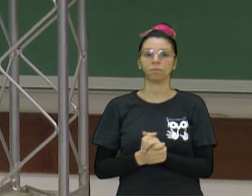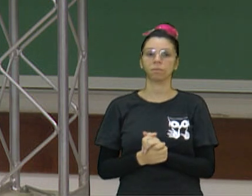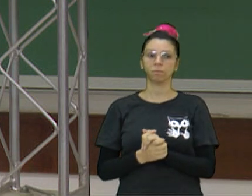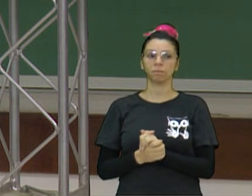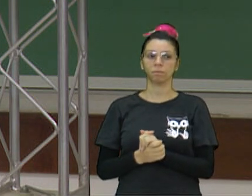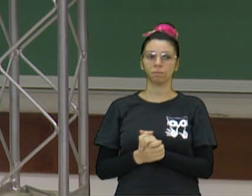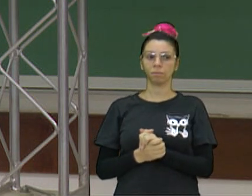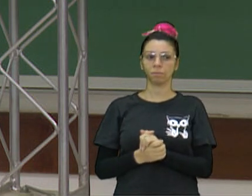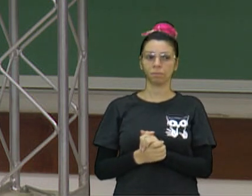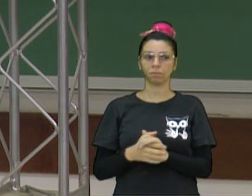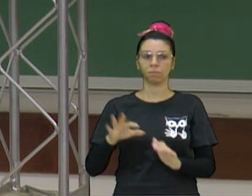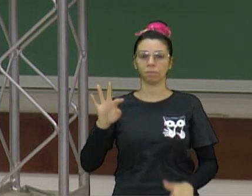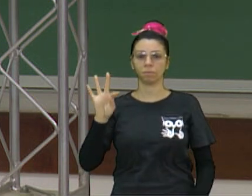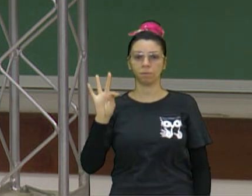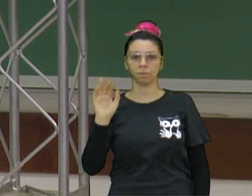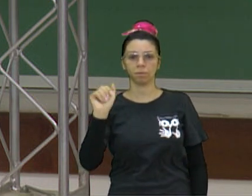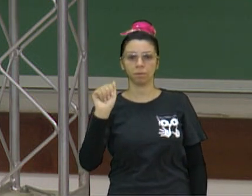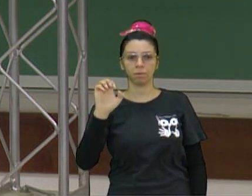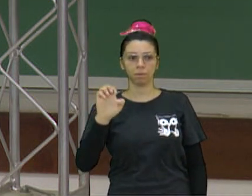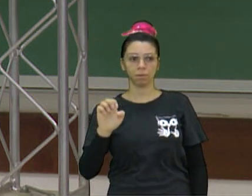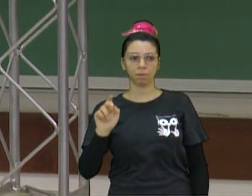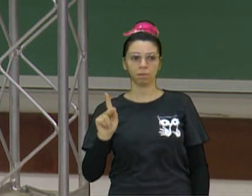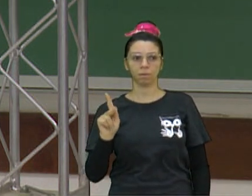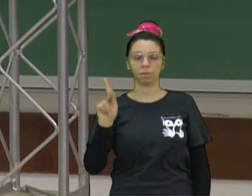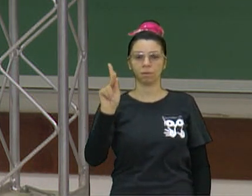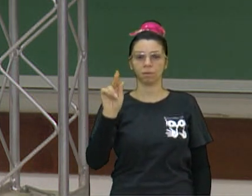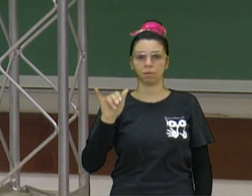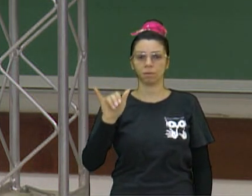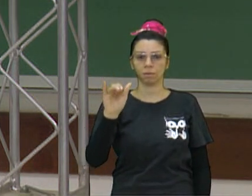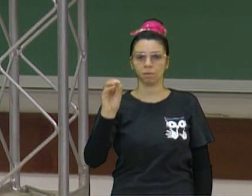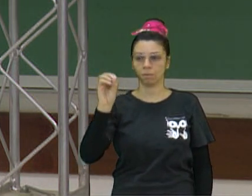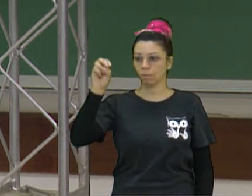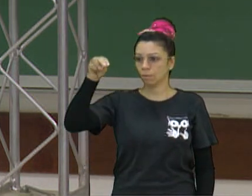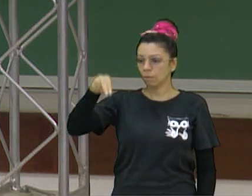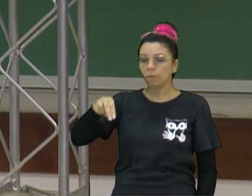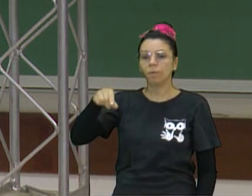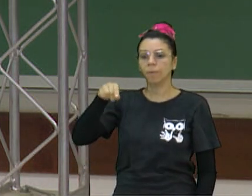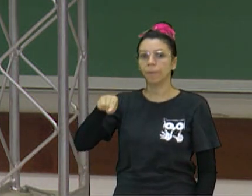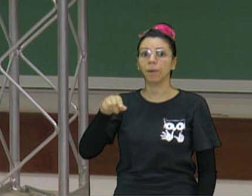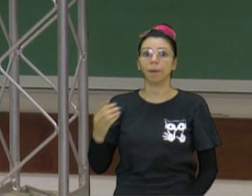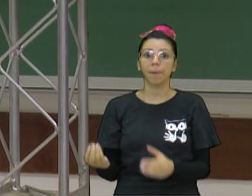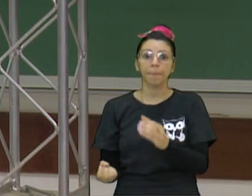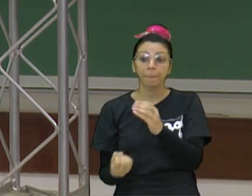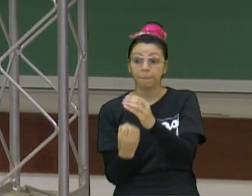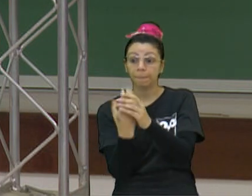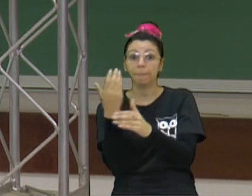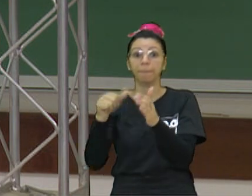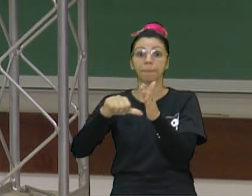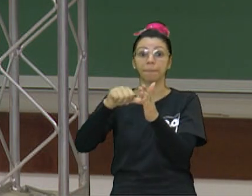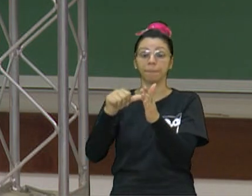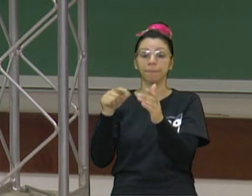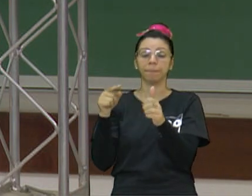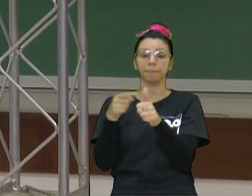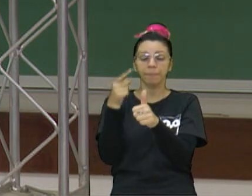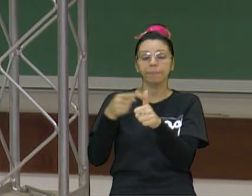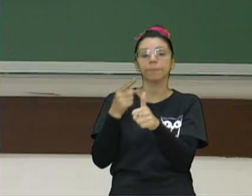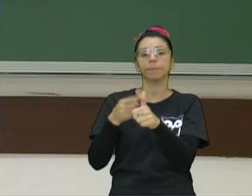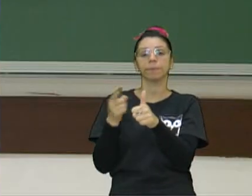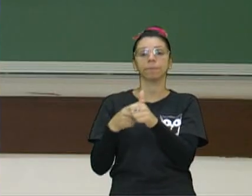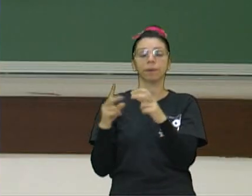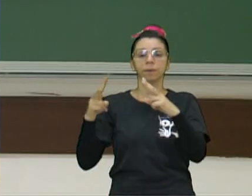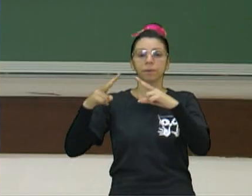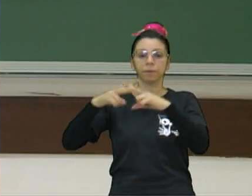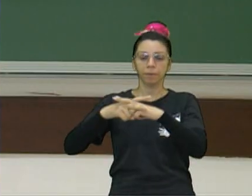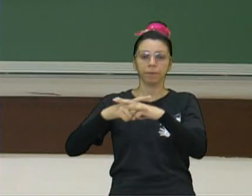de Taekyon. Então é a primeira arte marcial, esse Taekyon, que deu origem, que remeteu,